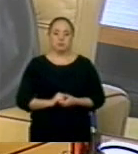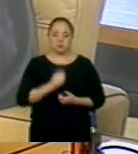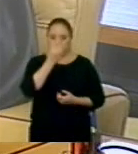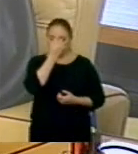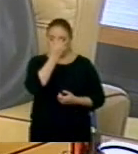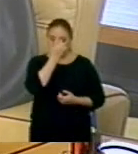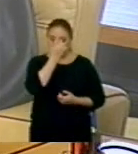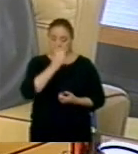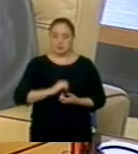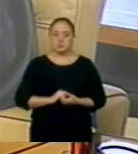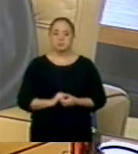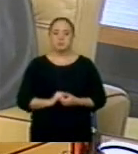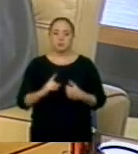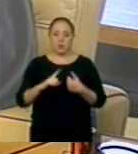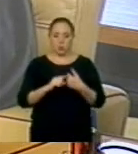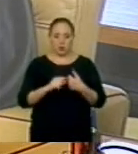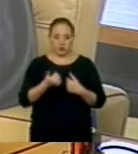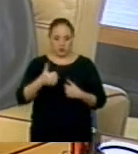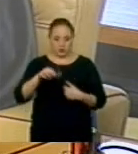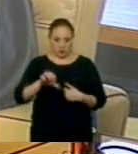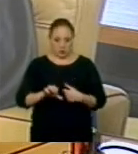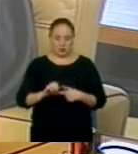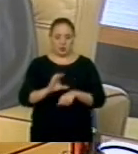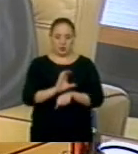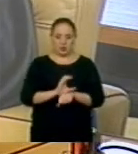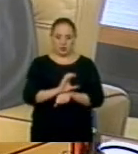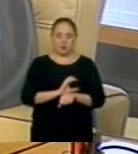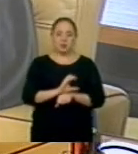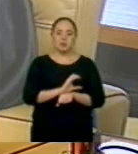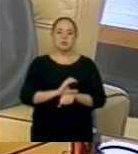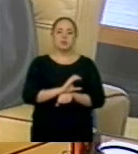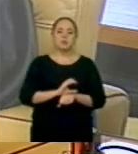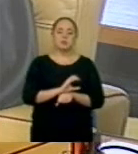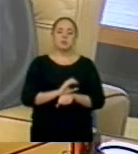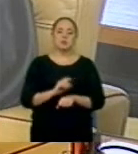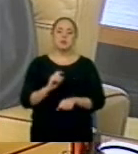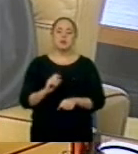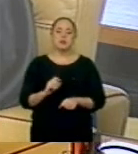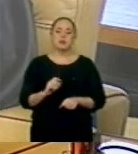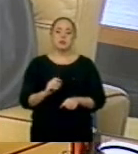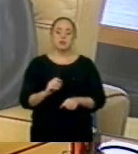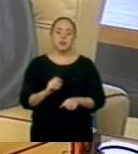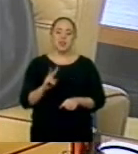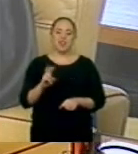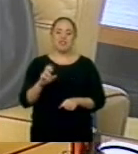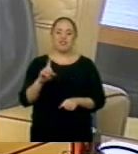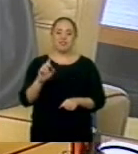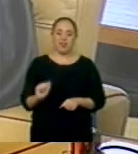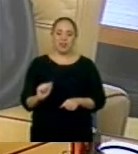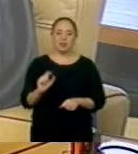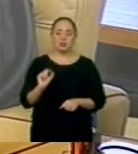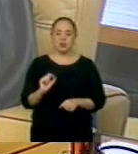o artigo 19 da própria Constituição, densificando-o, veda à